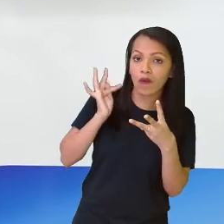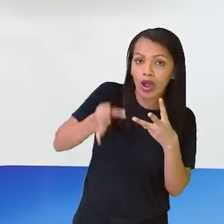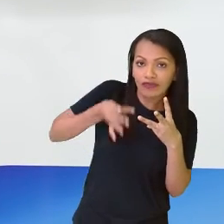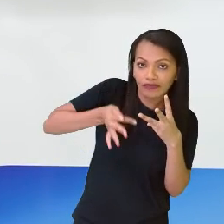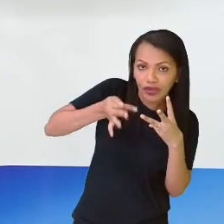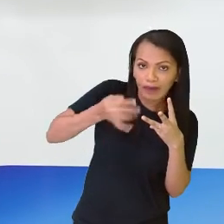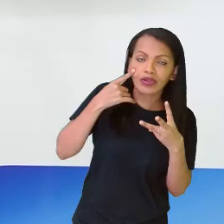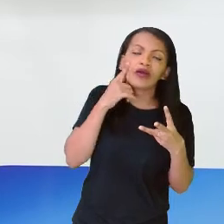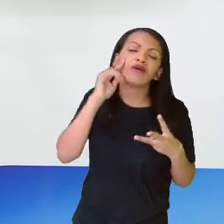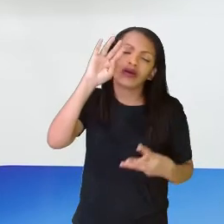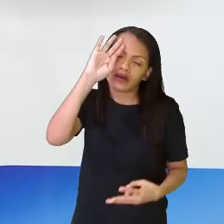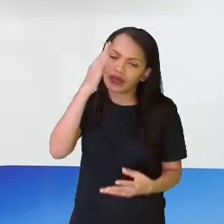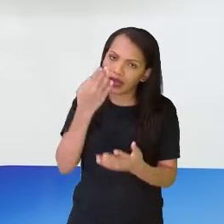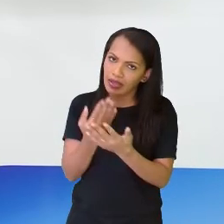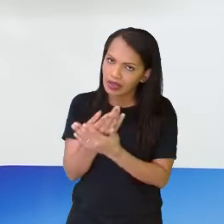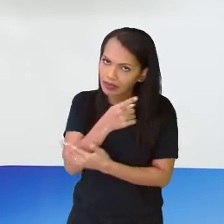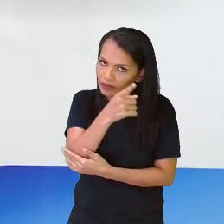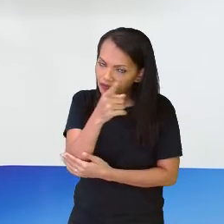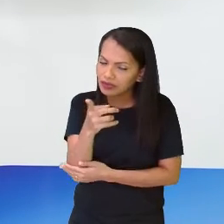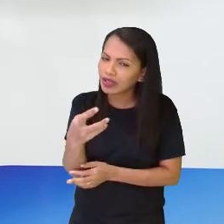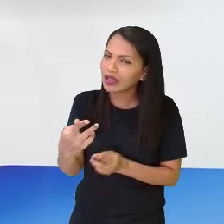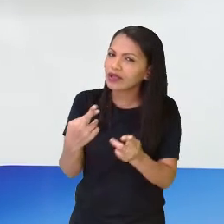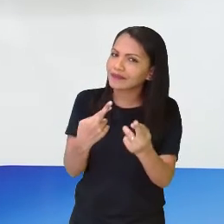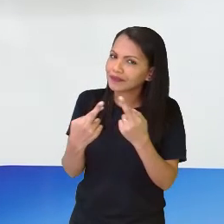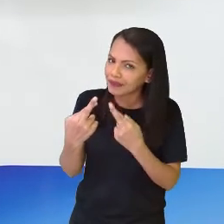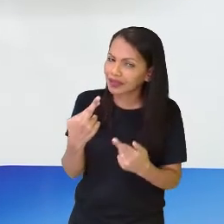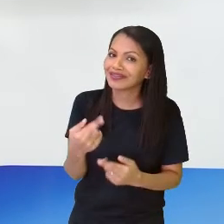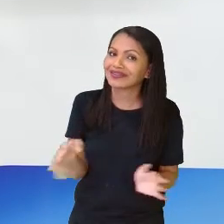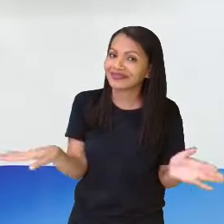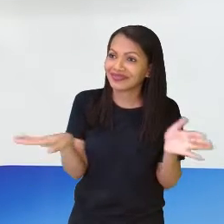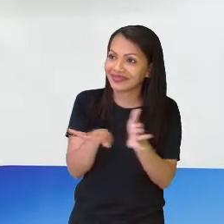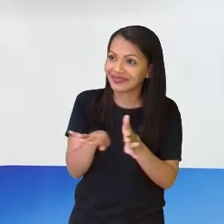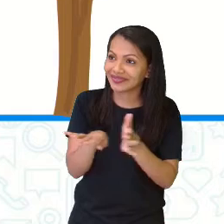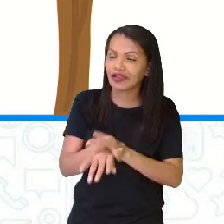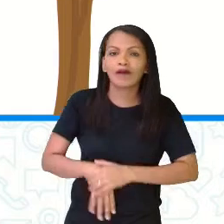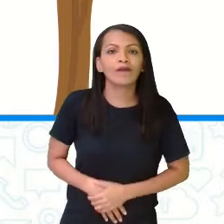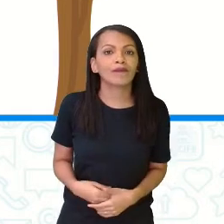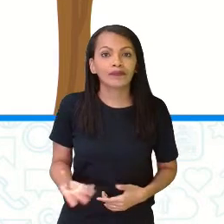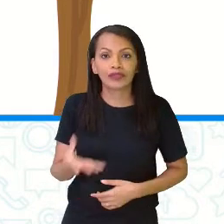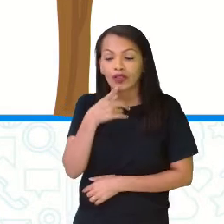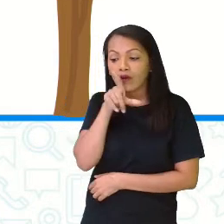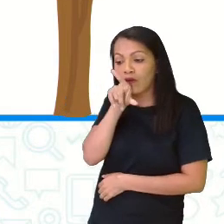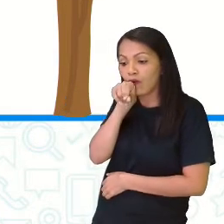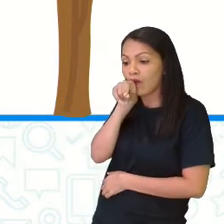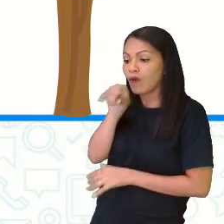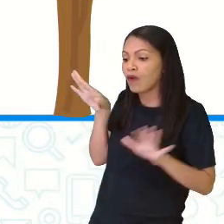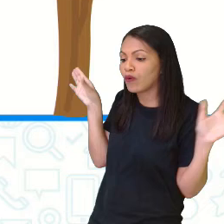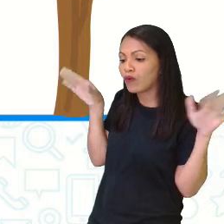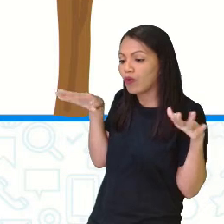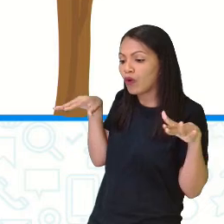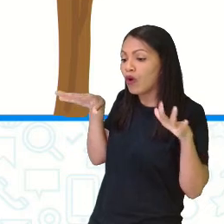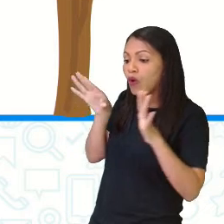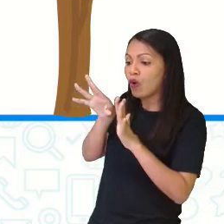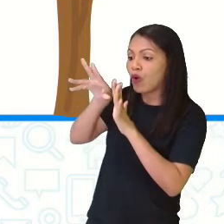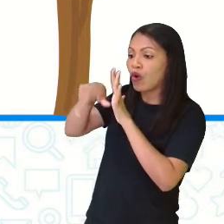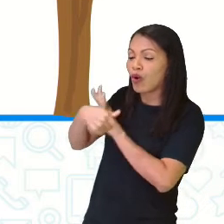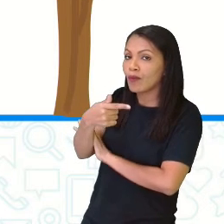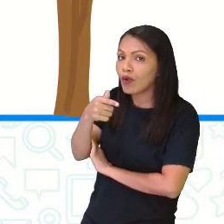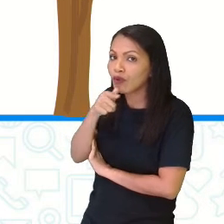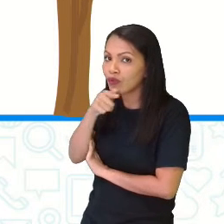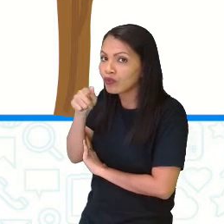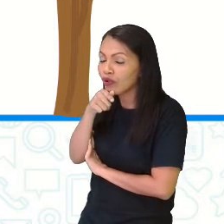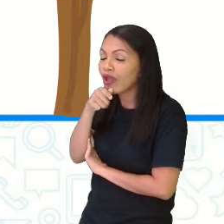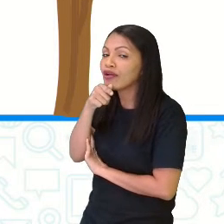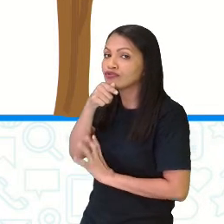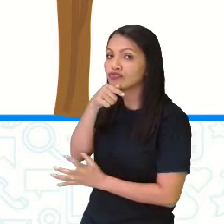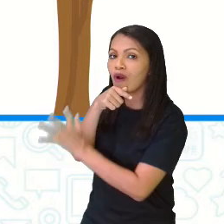acabar de ler, eu acredito que as respostas terão chegado. Um corvo roubou um queijo e com ele fugiu para o alto de uma